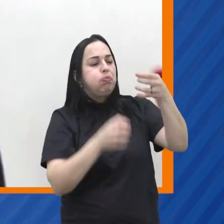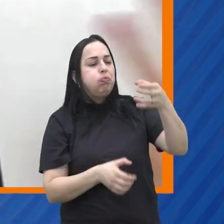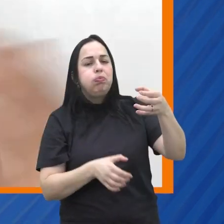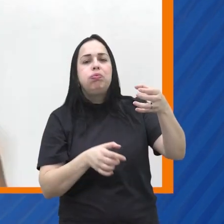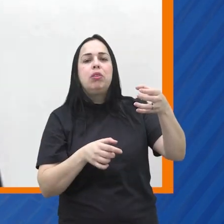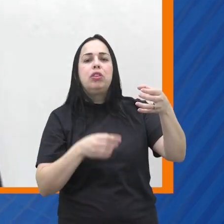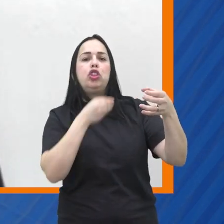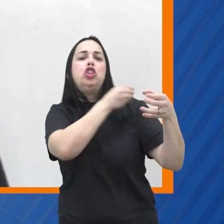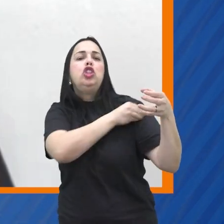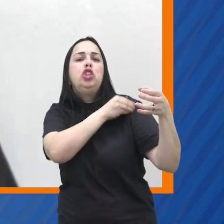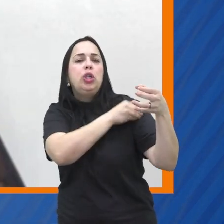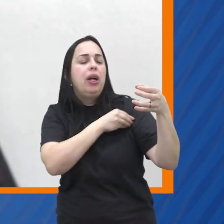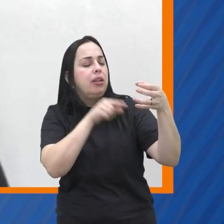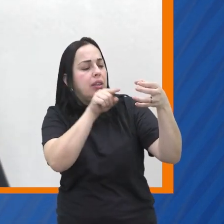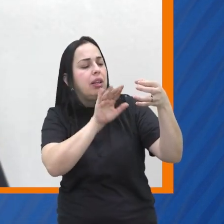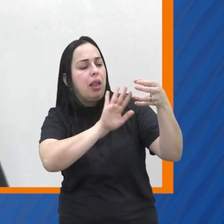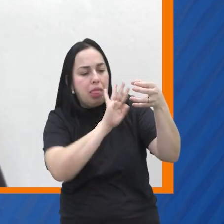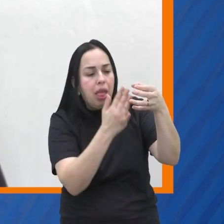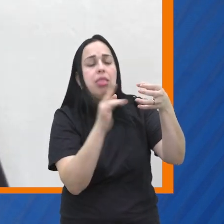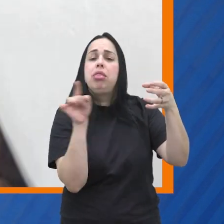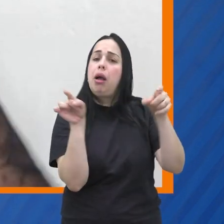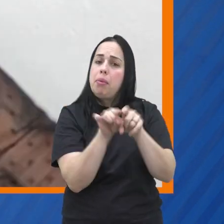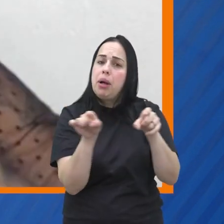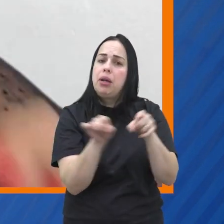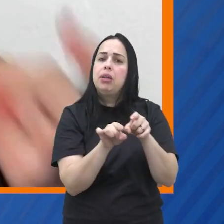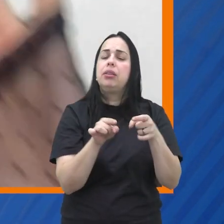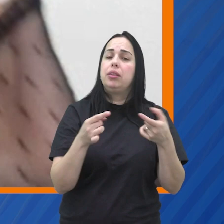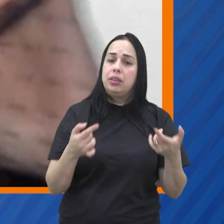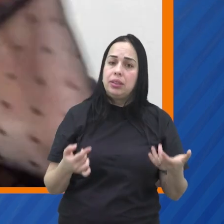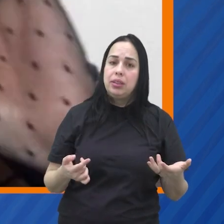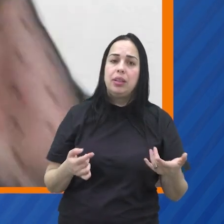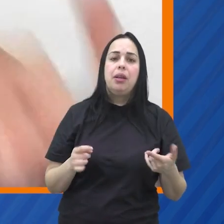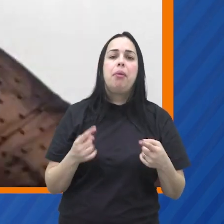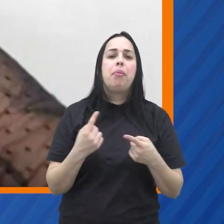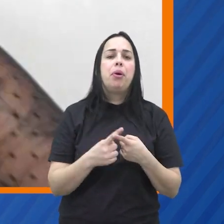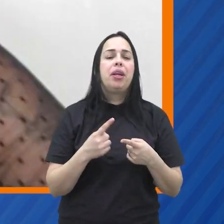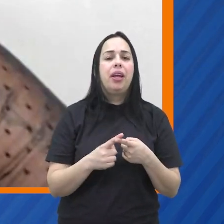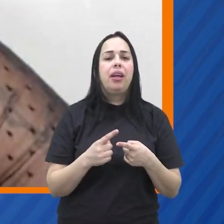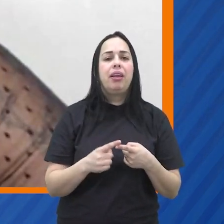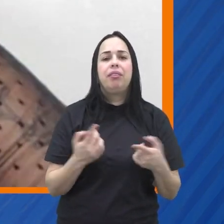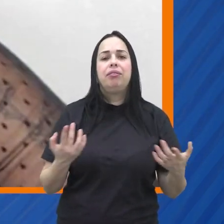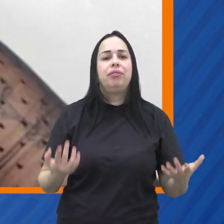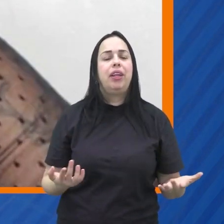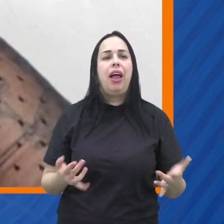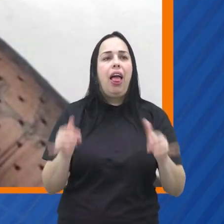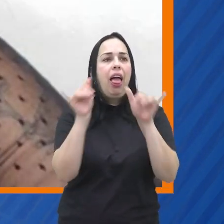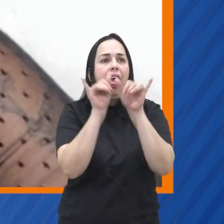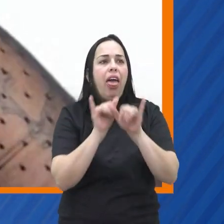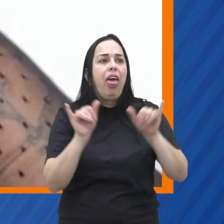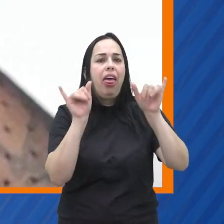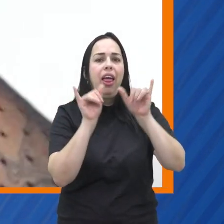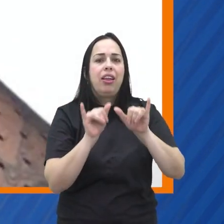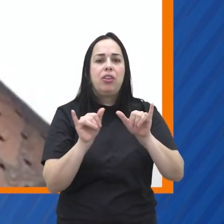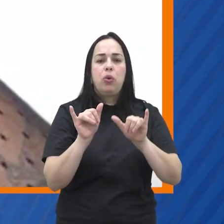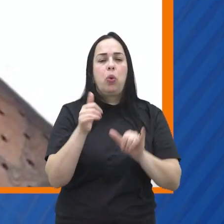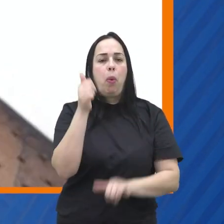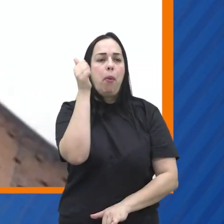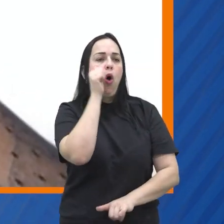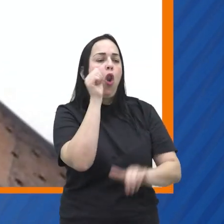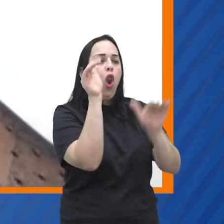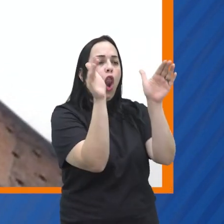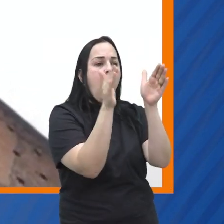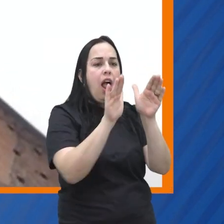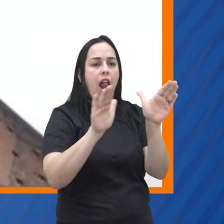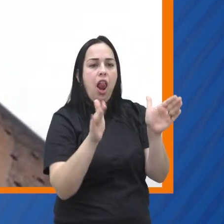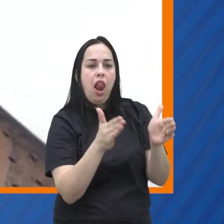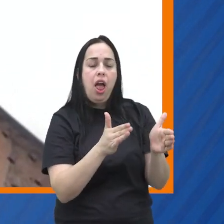de ser romantizado, o álcool deveria ser um pouco mais gatilhado, assim, sabe? Porque não tem como a gente